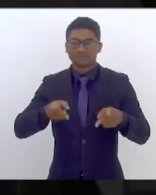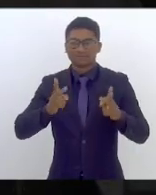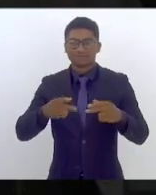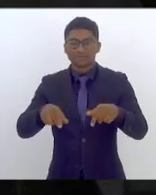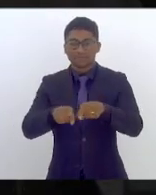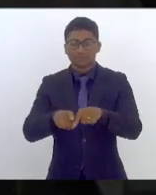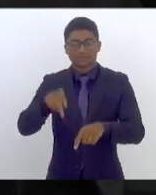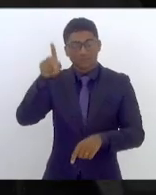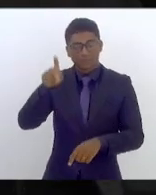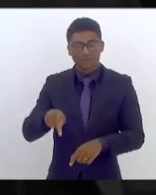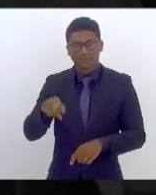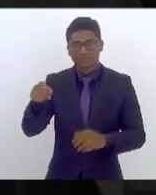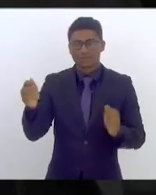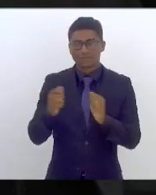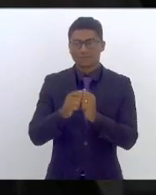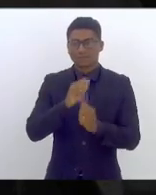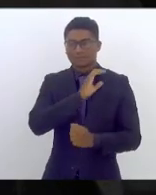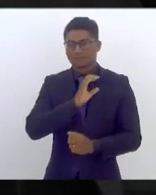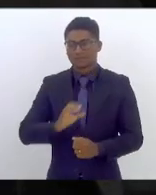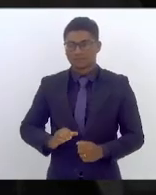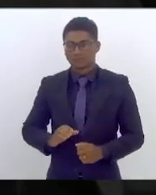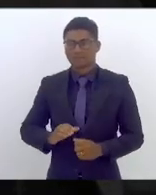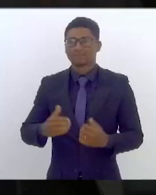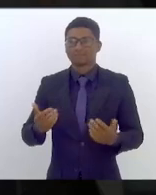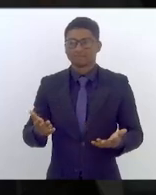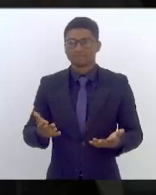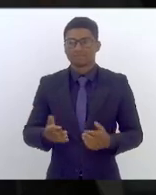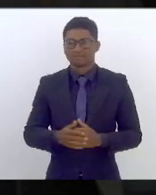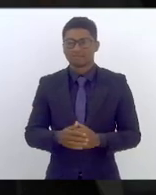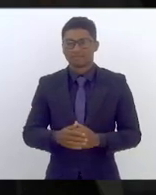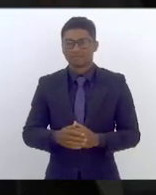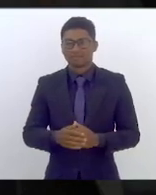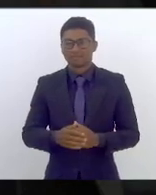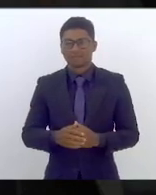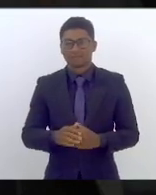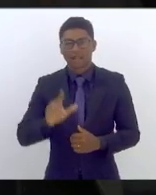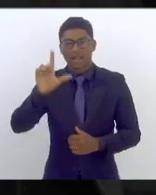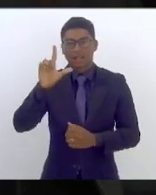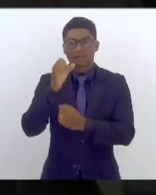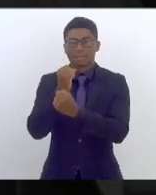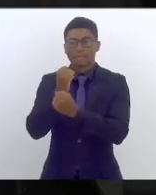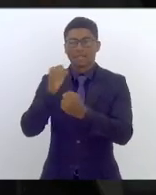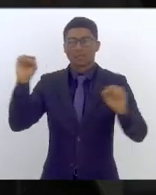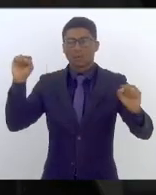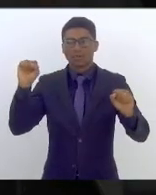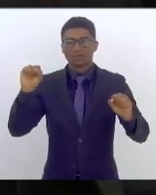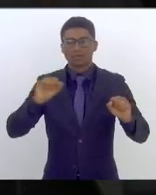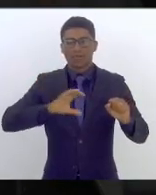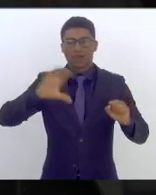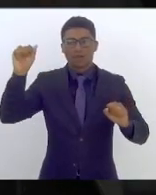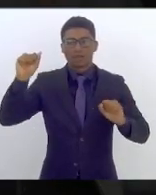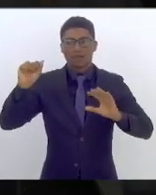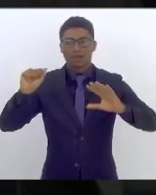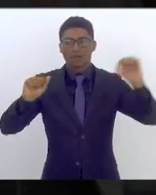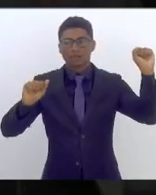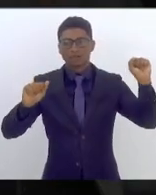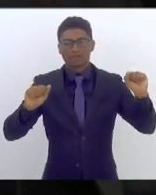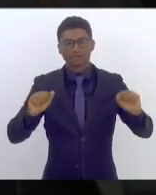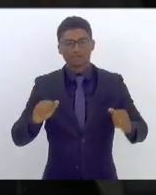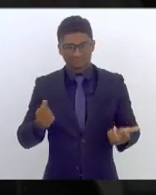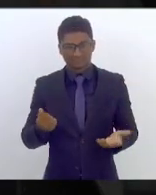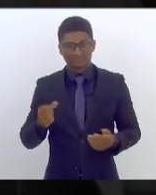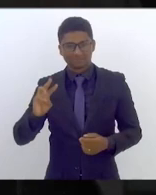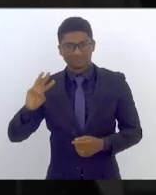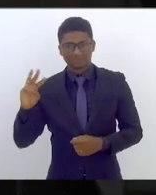nosso Presidente as vitórias inclusive Libertadores desde Lima lá estavam juntos